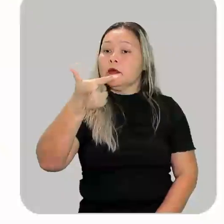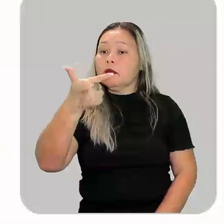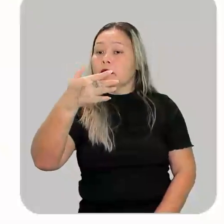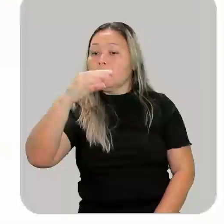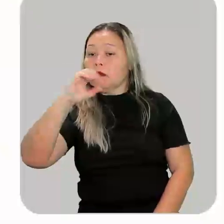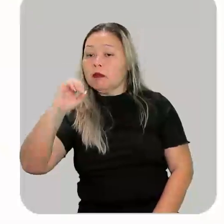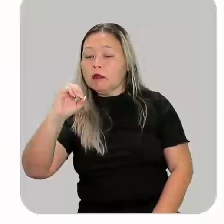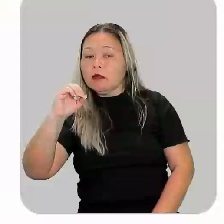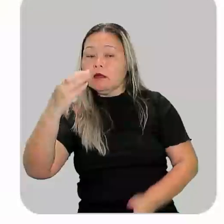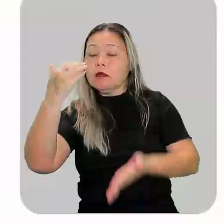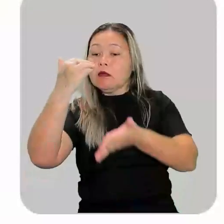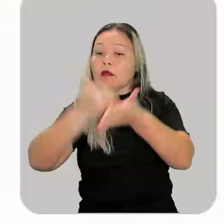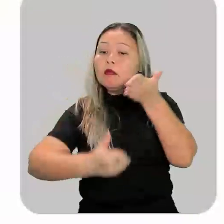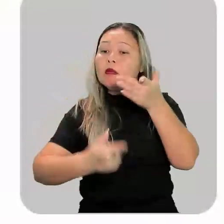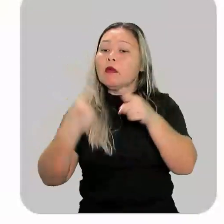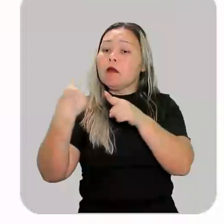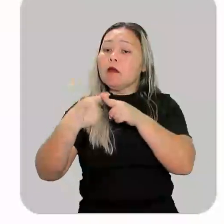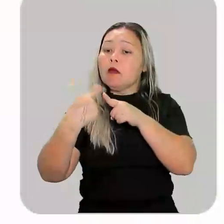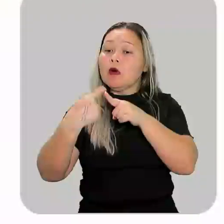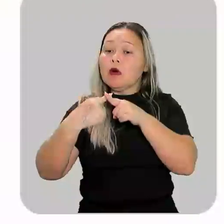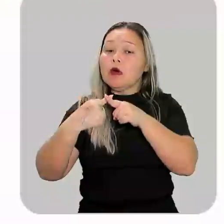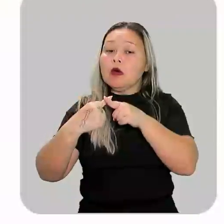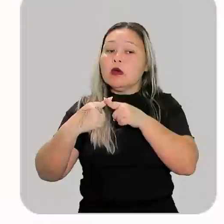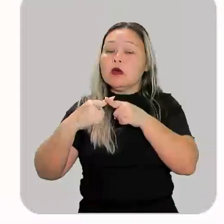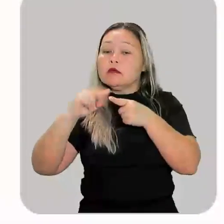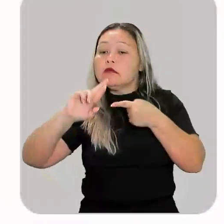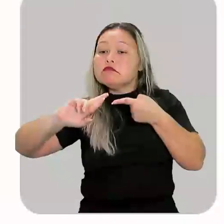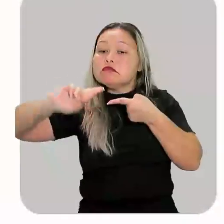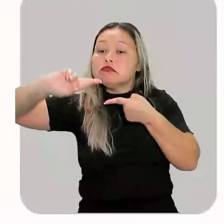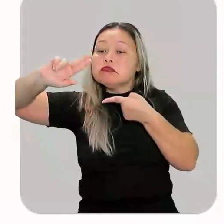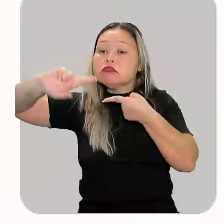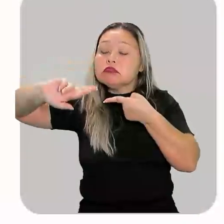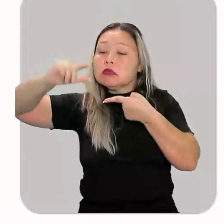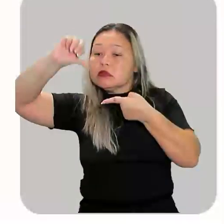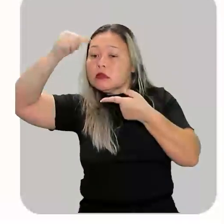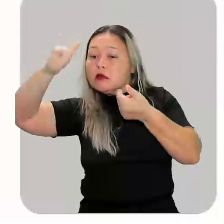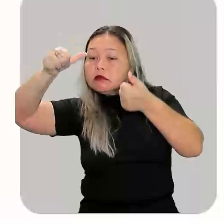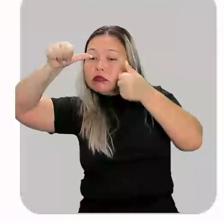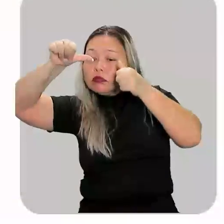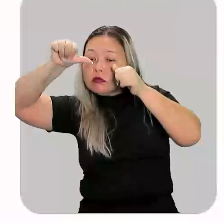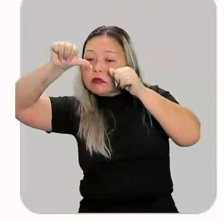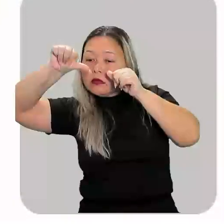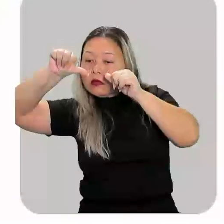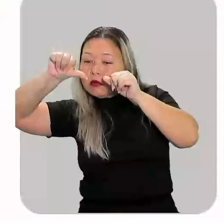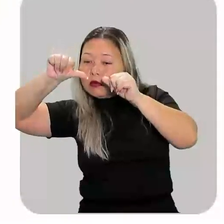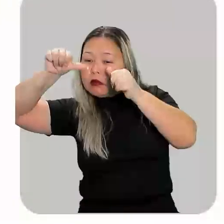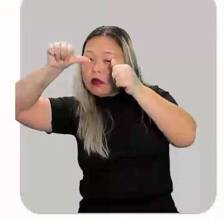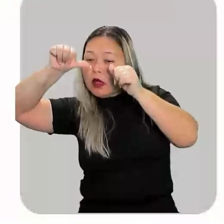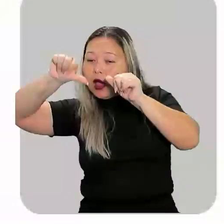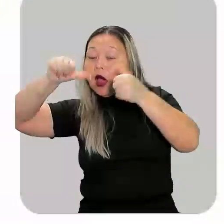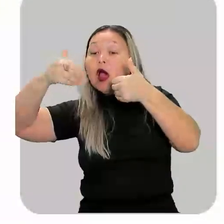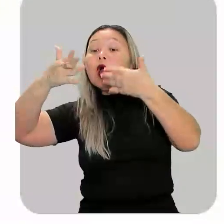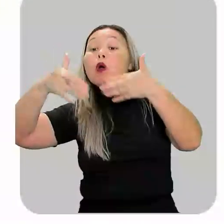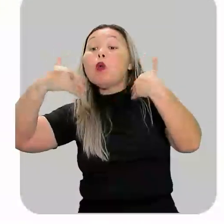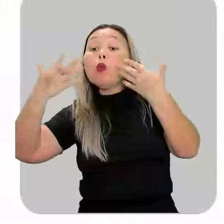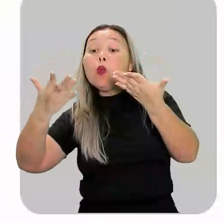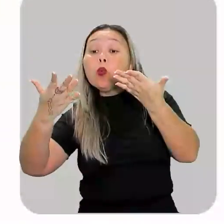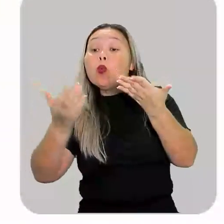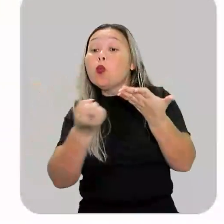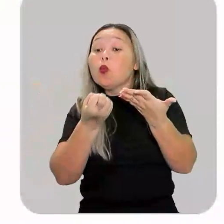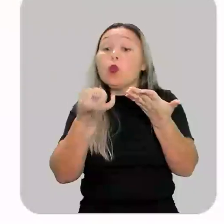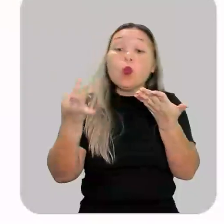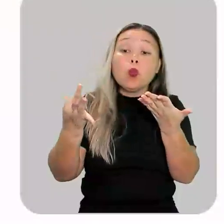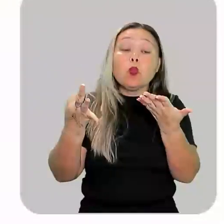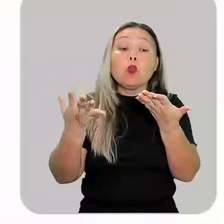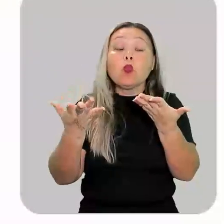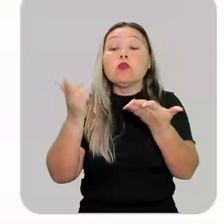2.240. Por que a gente está subtraindo? Porque a gente precisa achar essa diferença, né? Essa queda, né? Essa queda, para a gente perceber se, mantendo